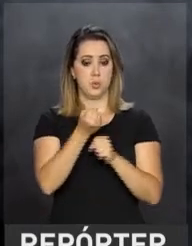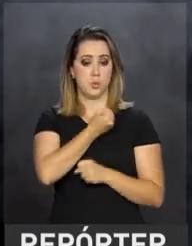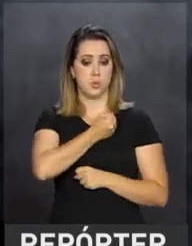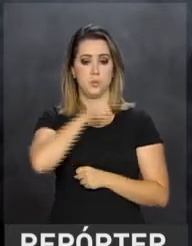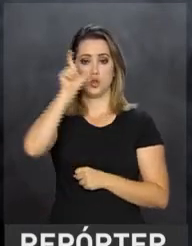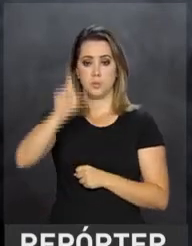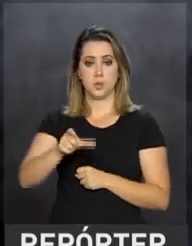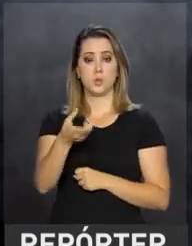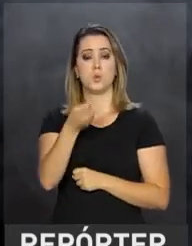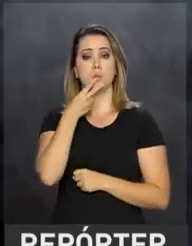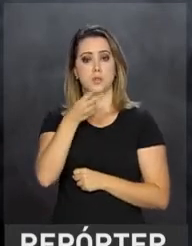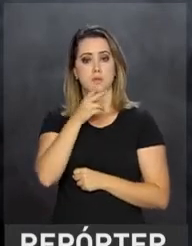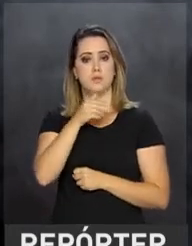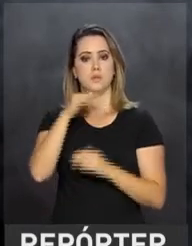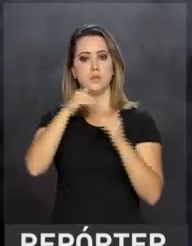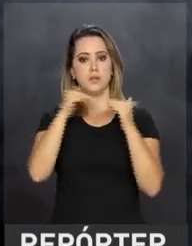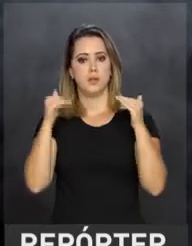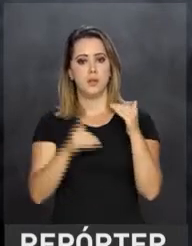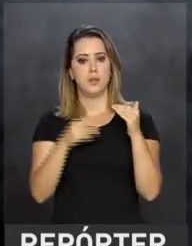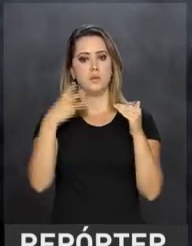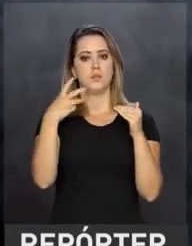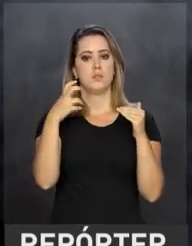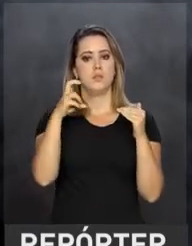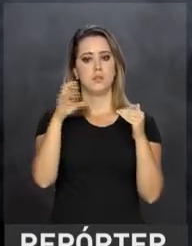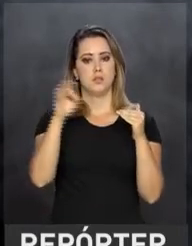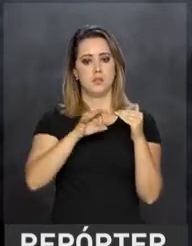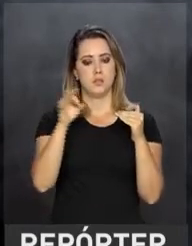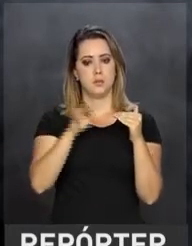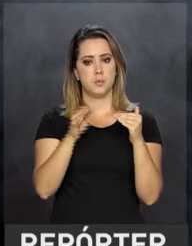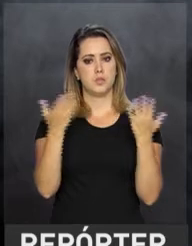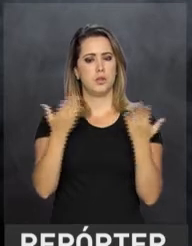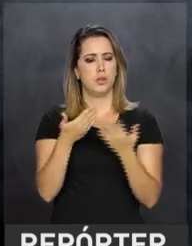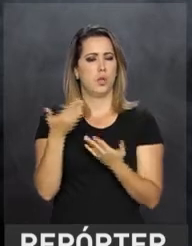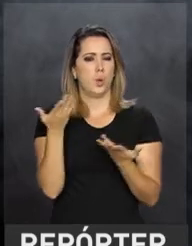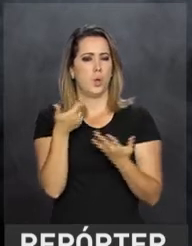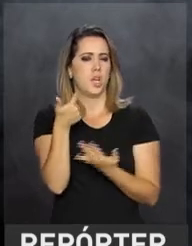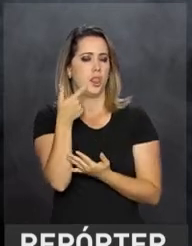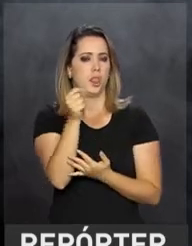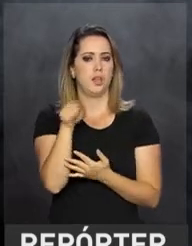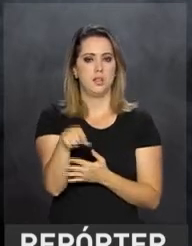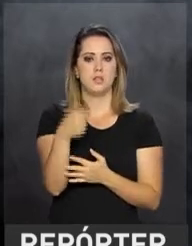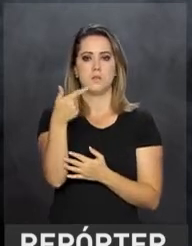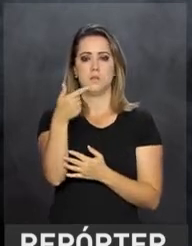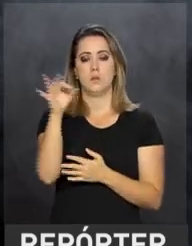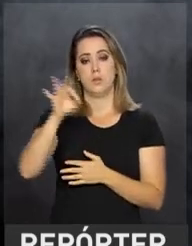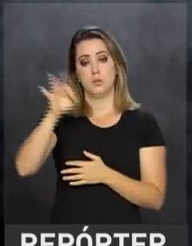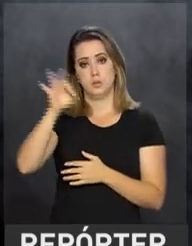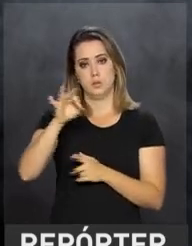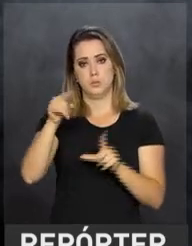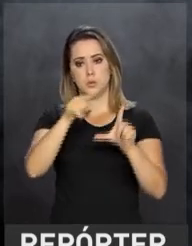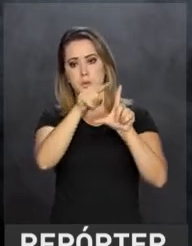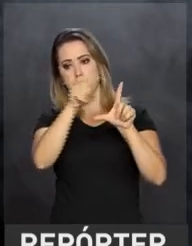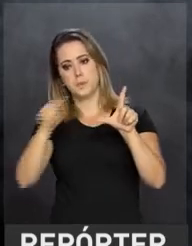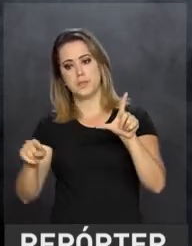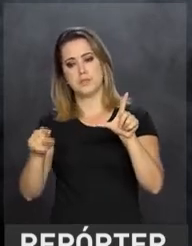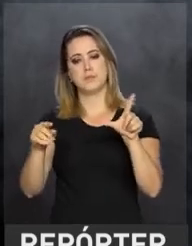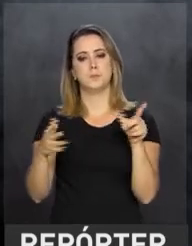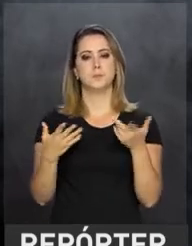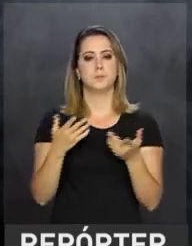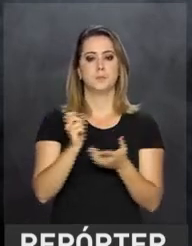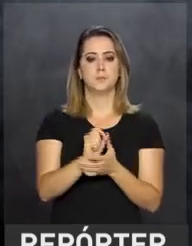caiu 35%. Passou de 15,7% em 2006 para 10,2%